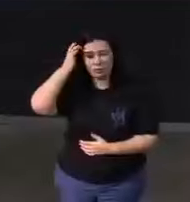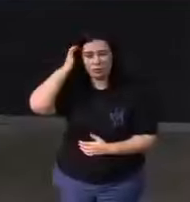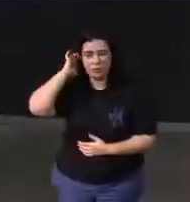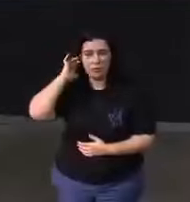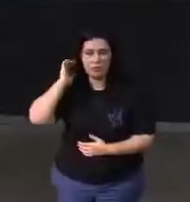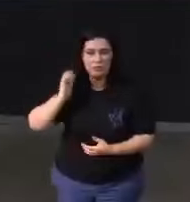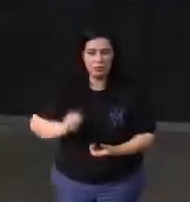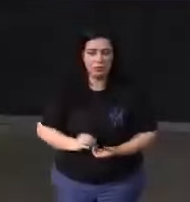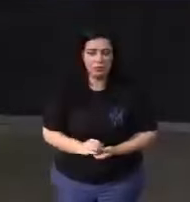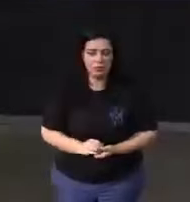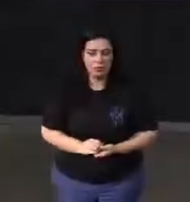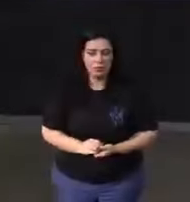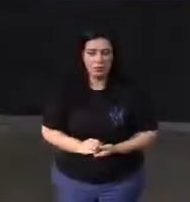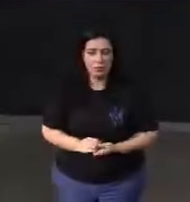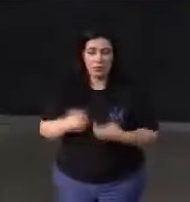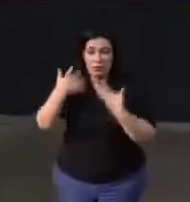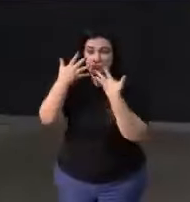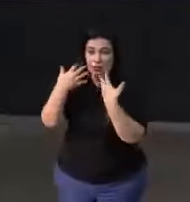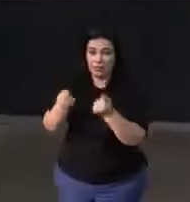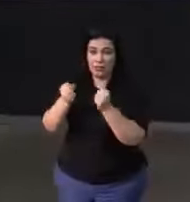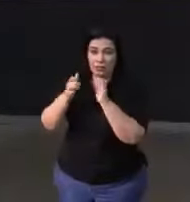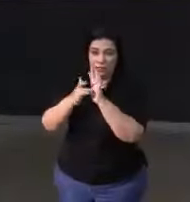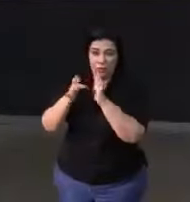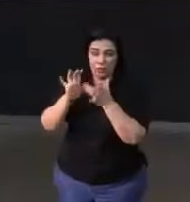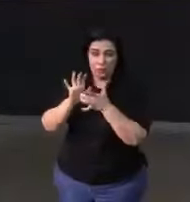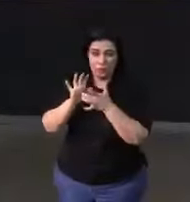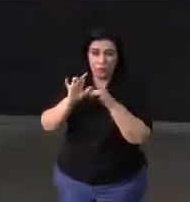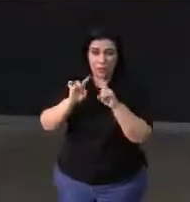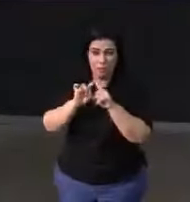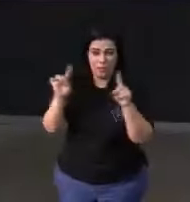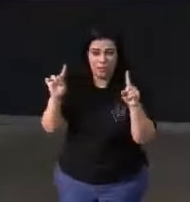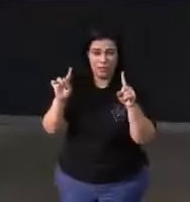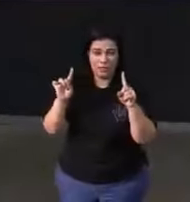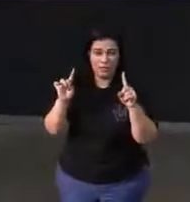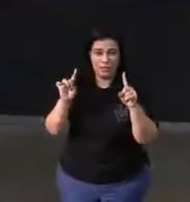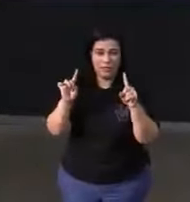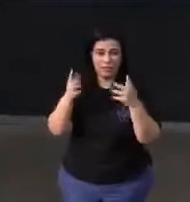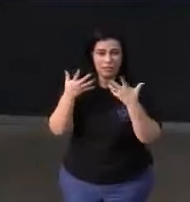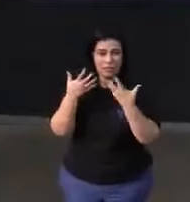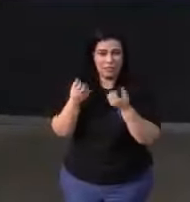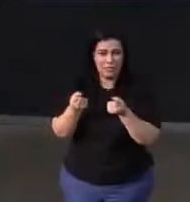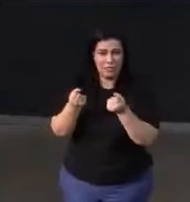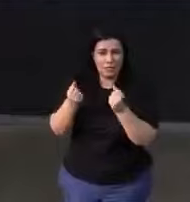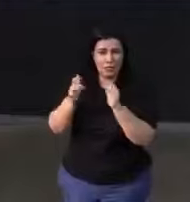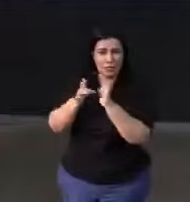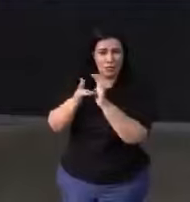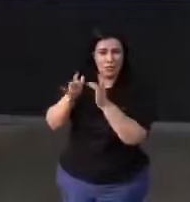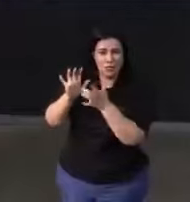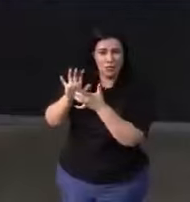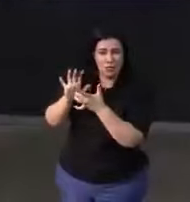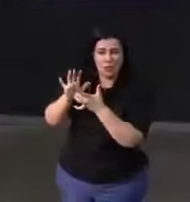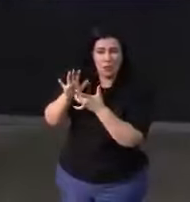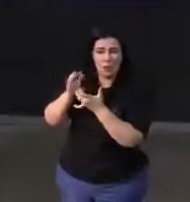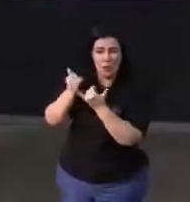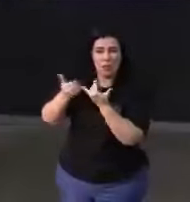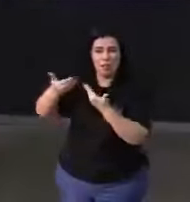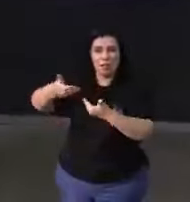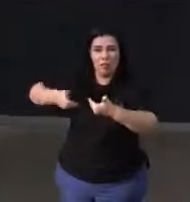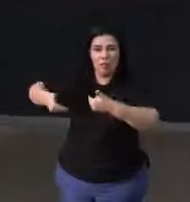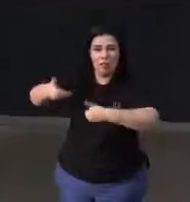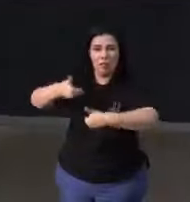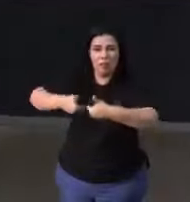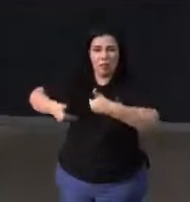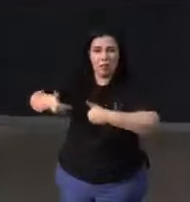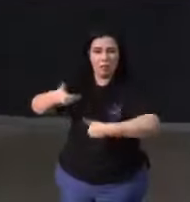se entregaram a Jesus, mas se entregaram a um Jesus mordomo.